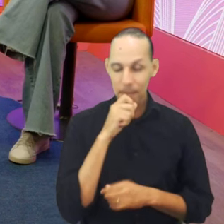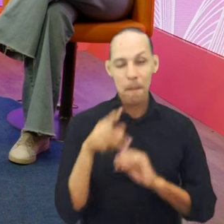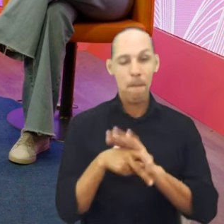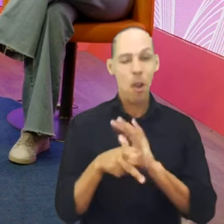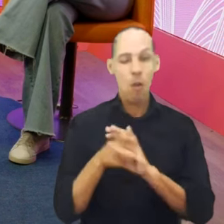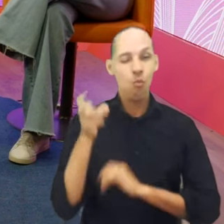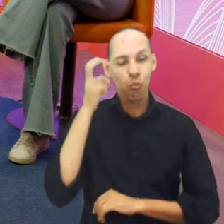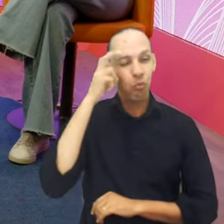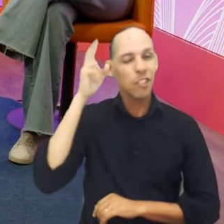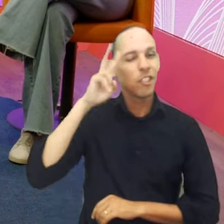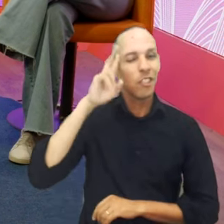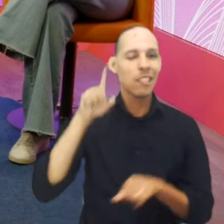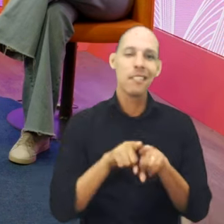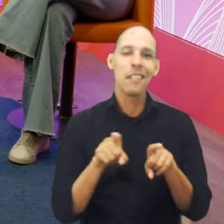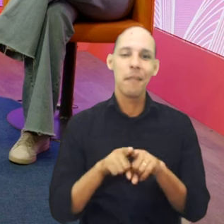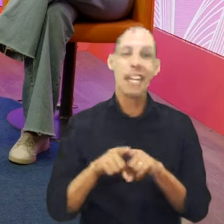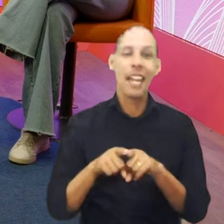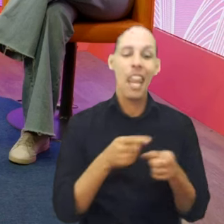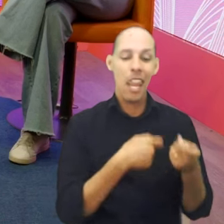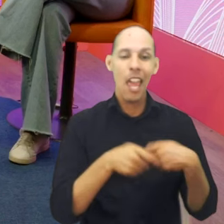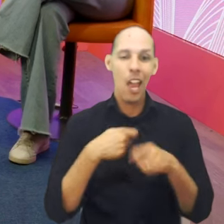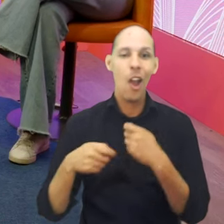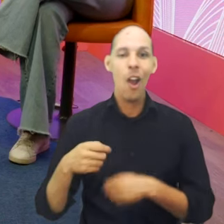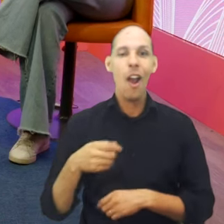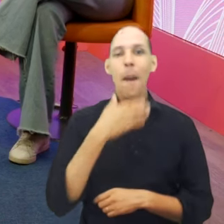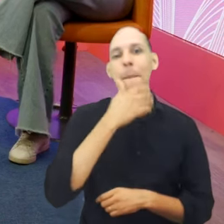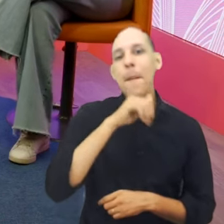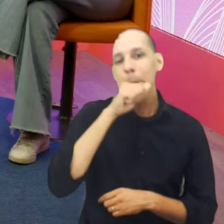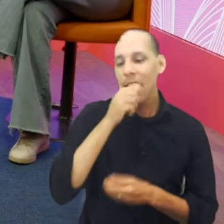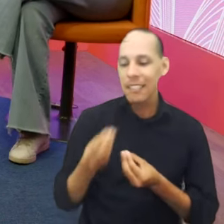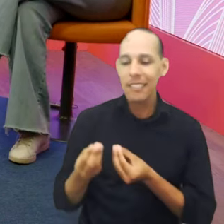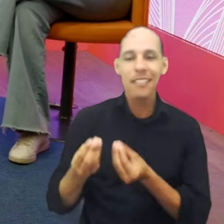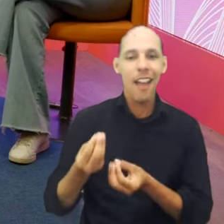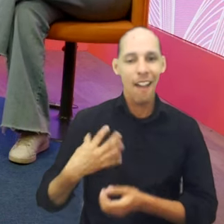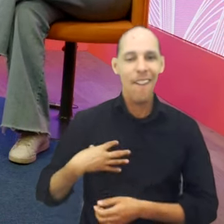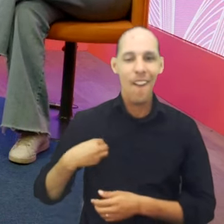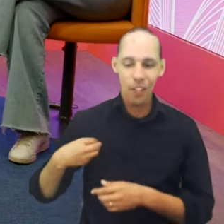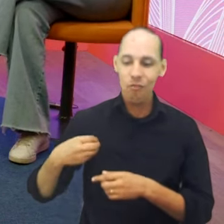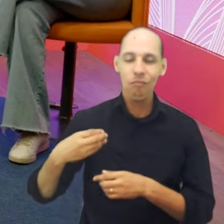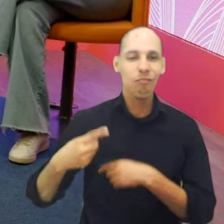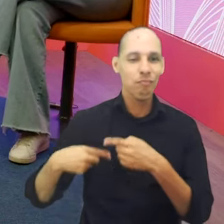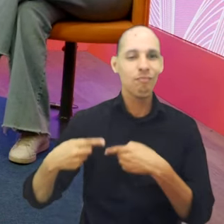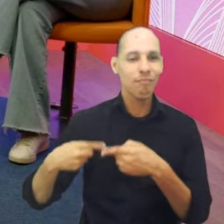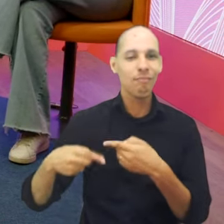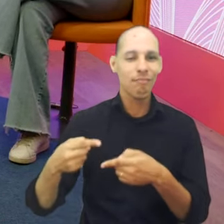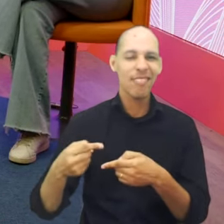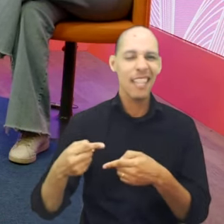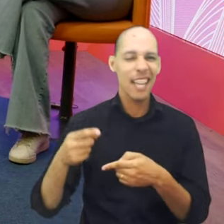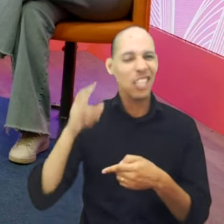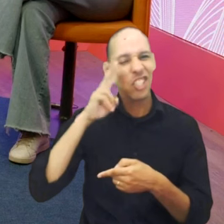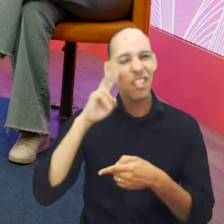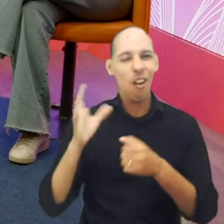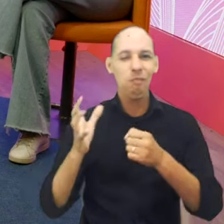Culturalmente, historicamente, os negócios são passados de pai para filho. Sim. Né? Se a gente pegar as histórias coloniais,